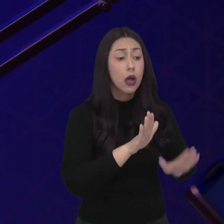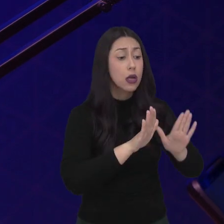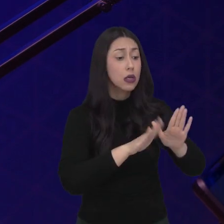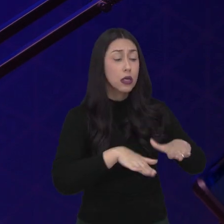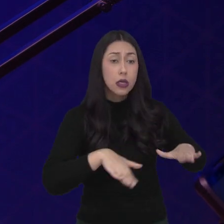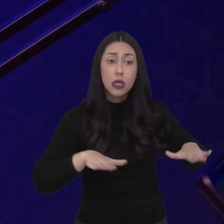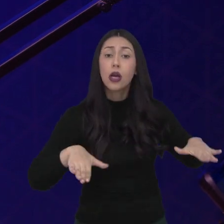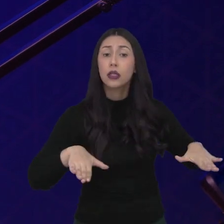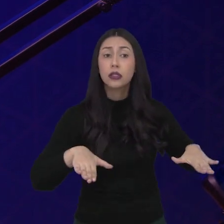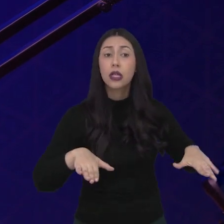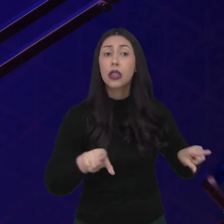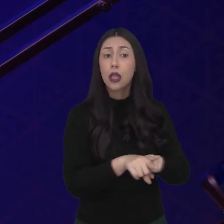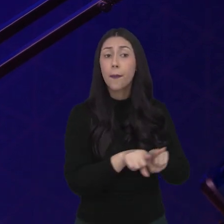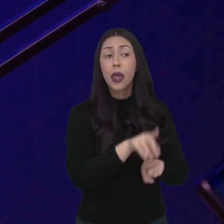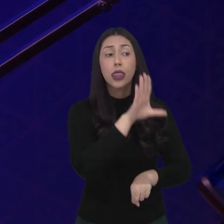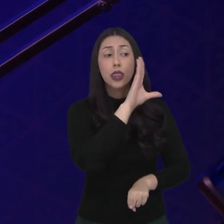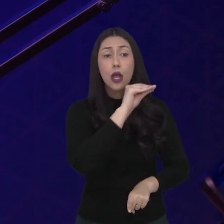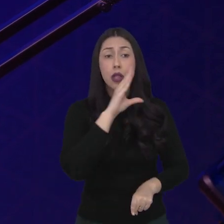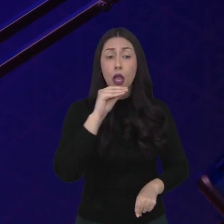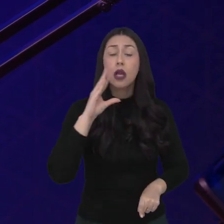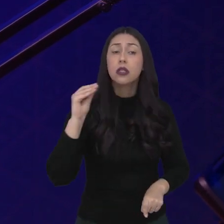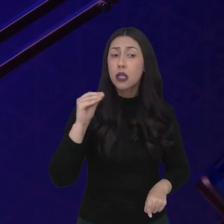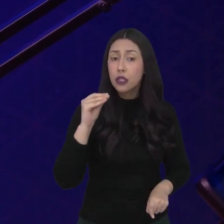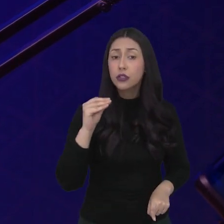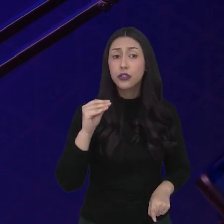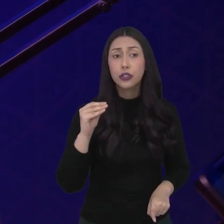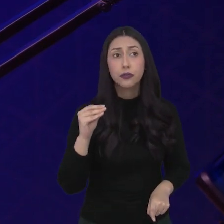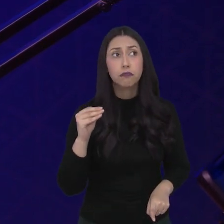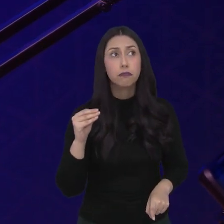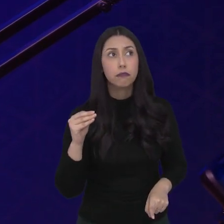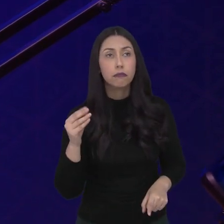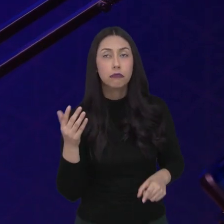ali, crianças e adolescentes que têm, né,